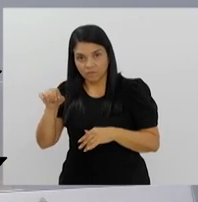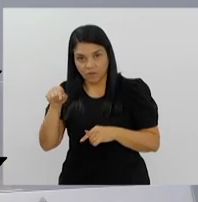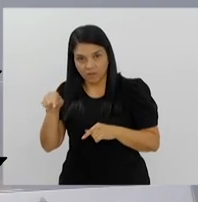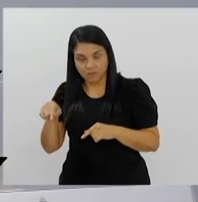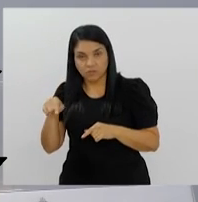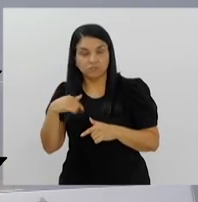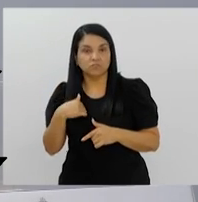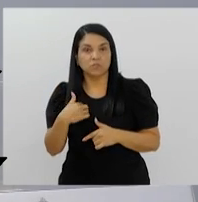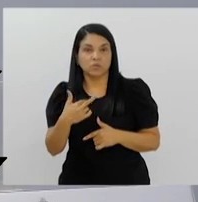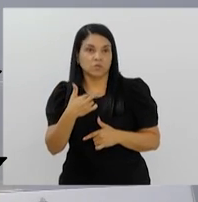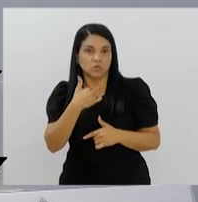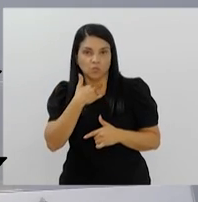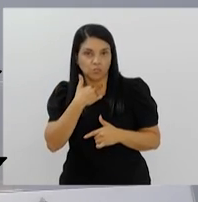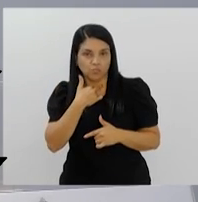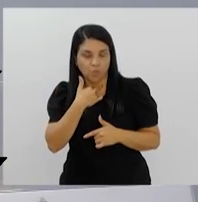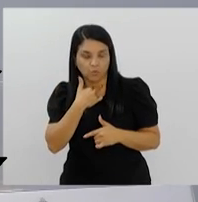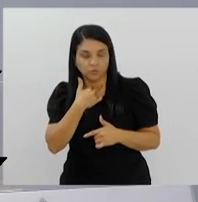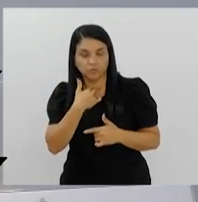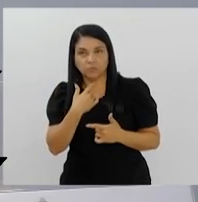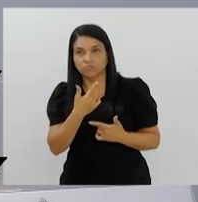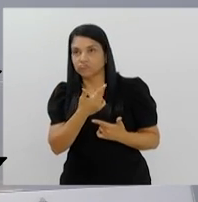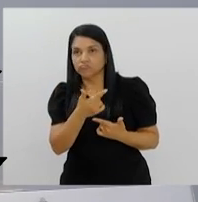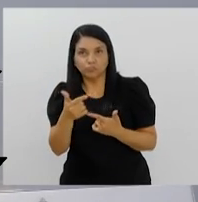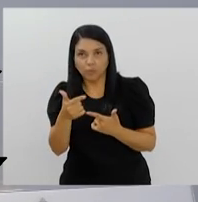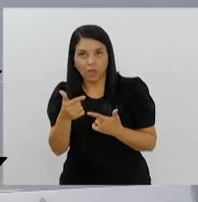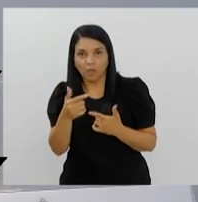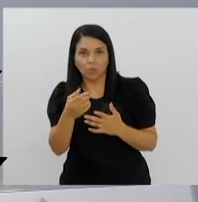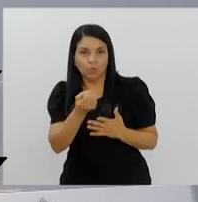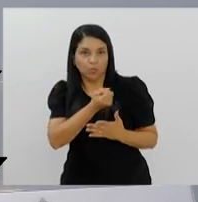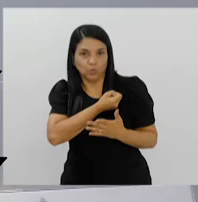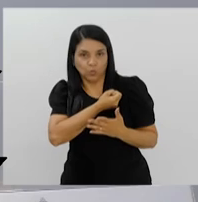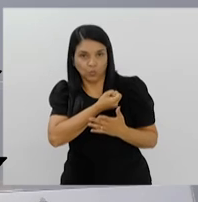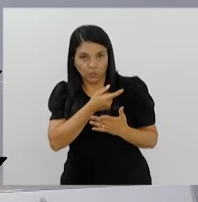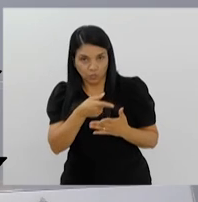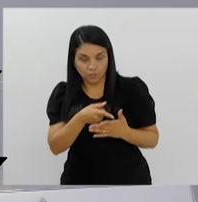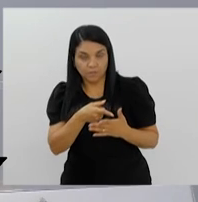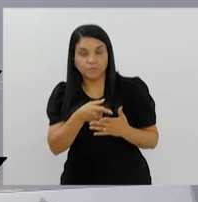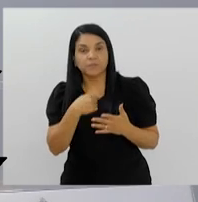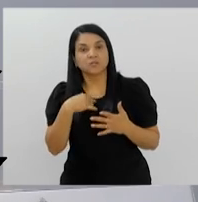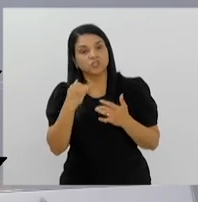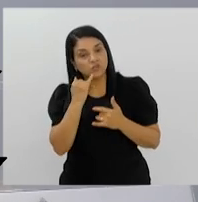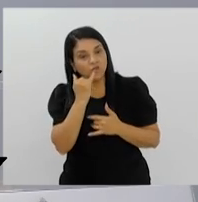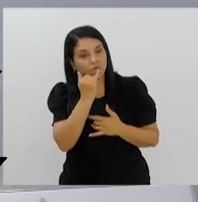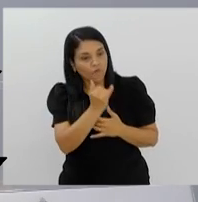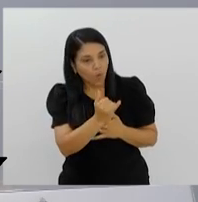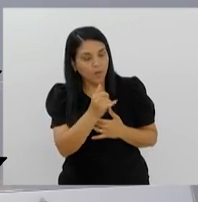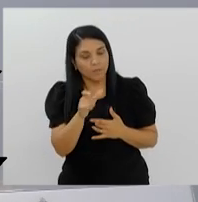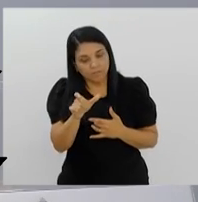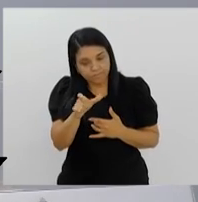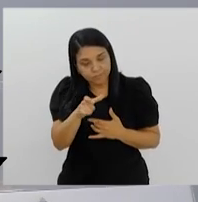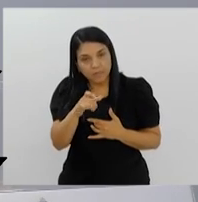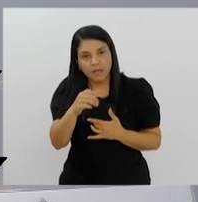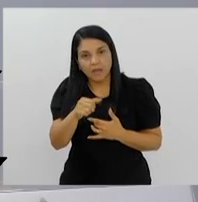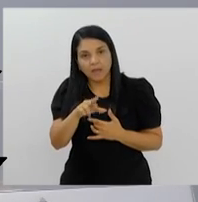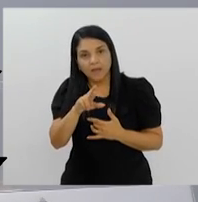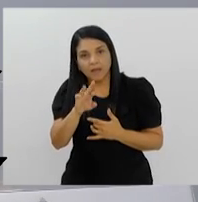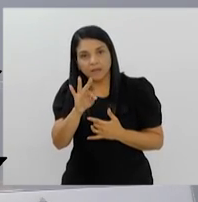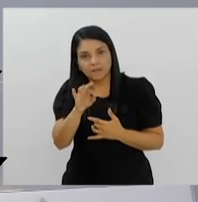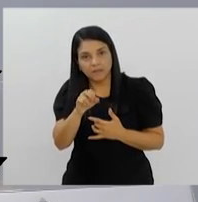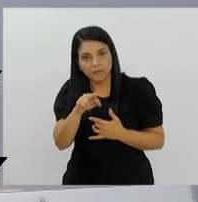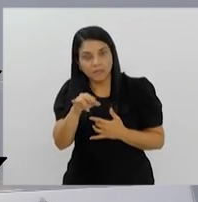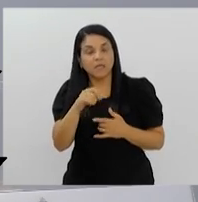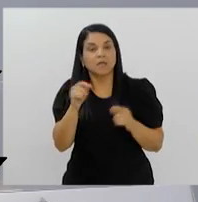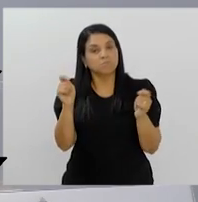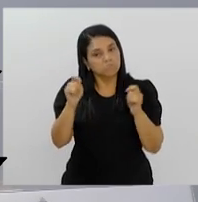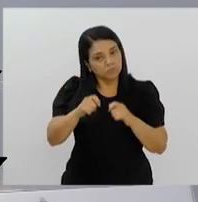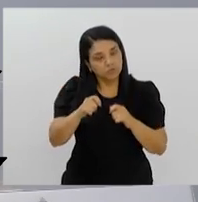beneficiário não possuí o número da da carteirinha da un ferge nós informamos a carteirinha informamos o meio pelo qual ele poderia